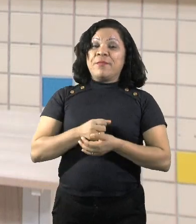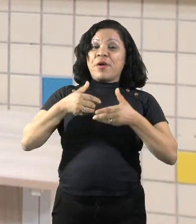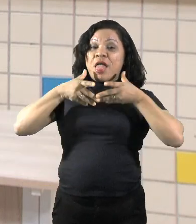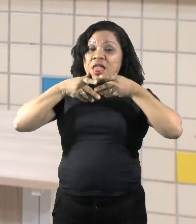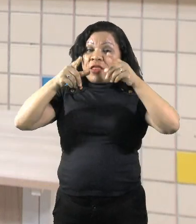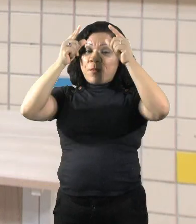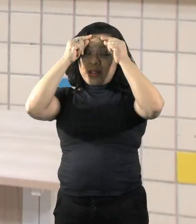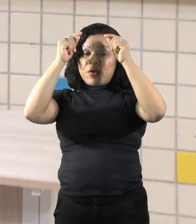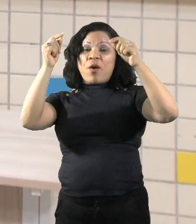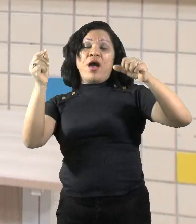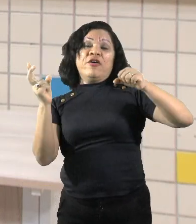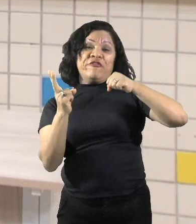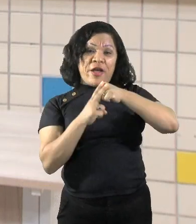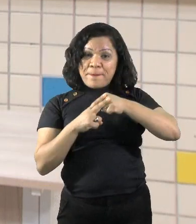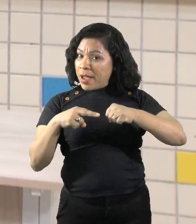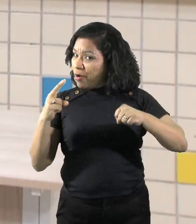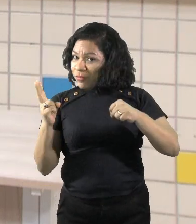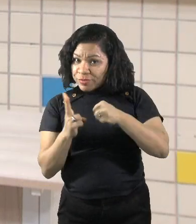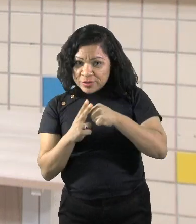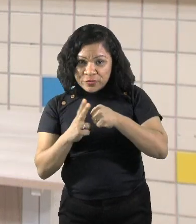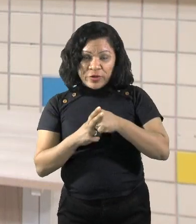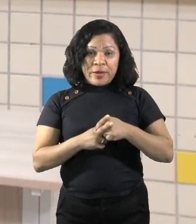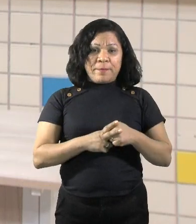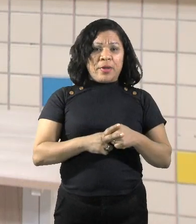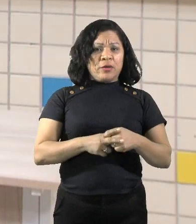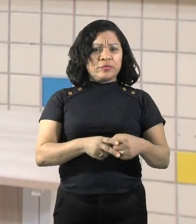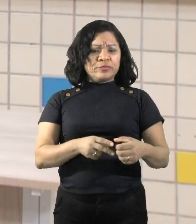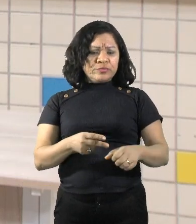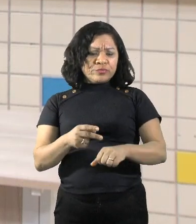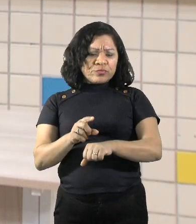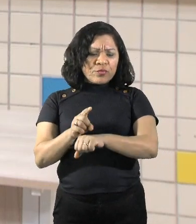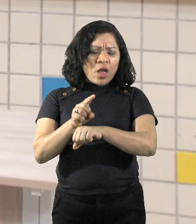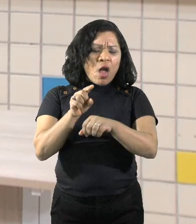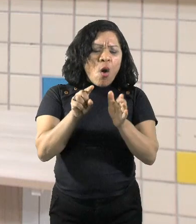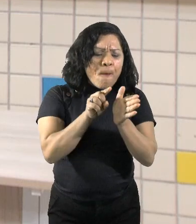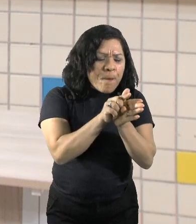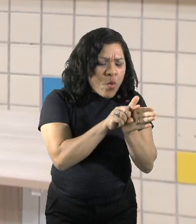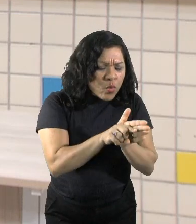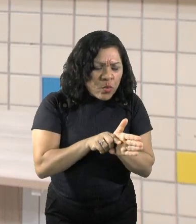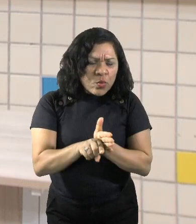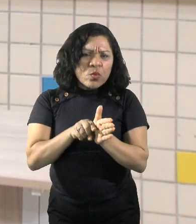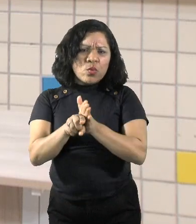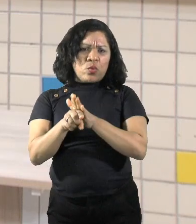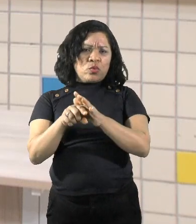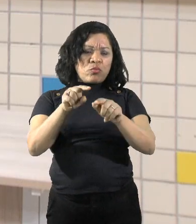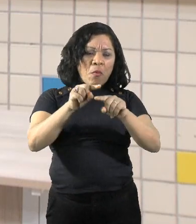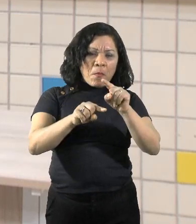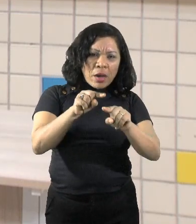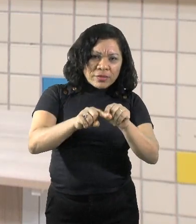Consulte o seu material de apoio e faça as atividades solicitadas.